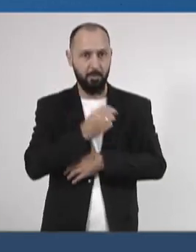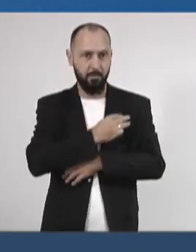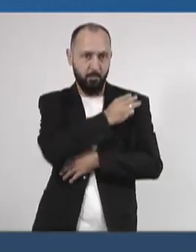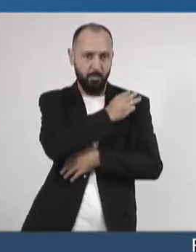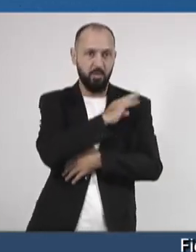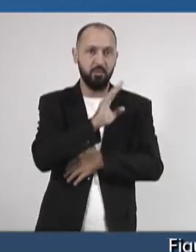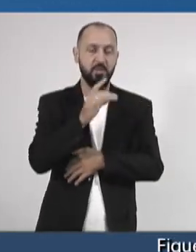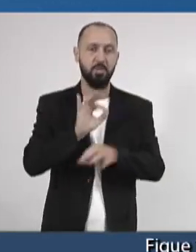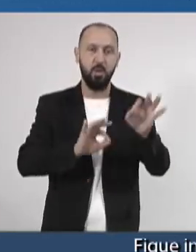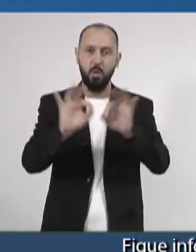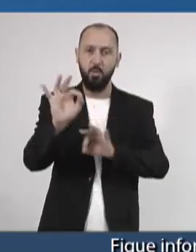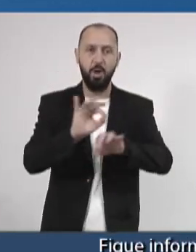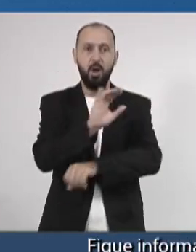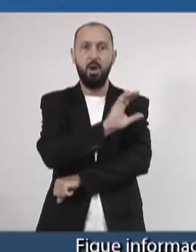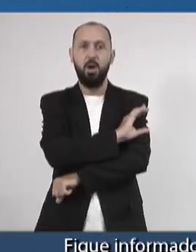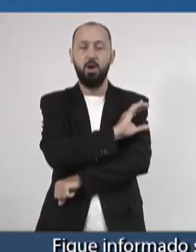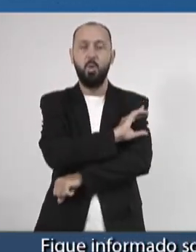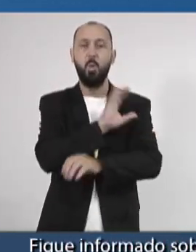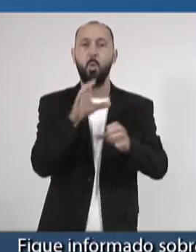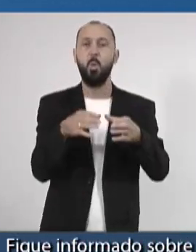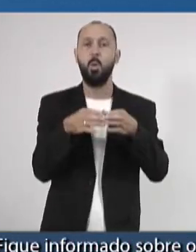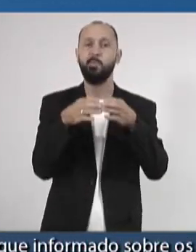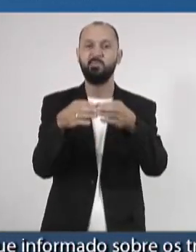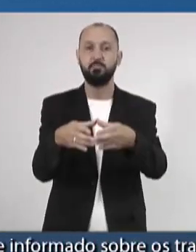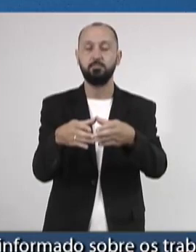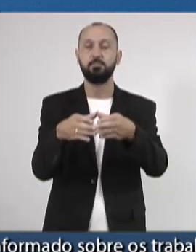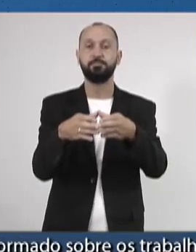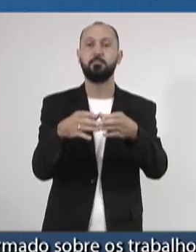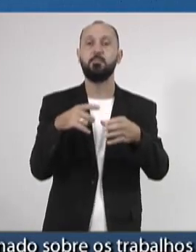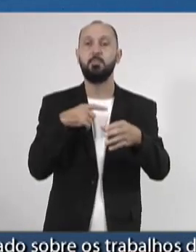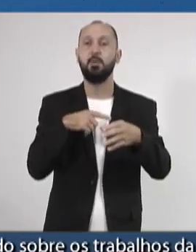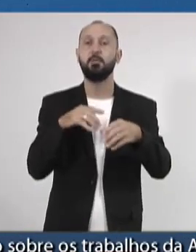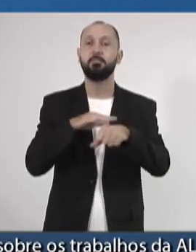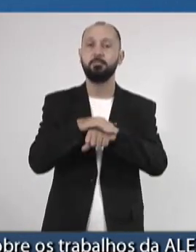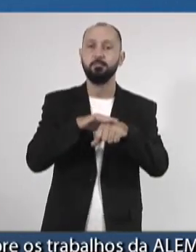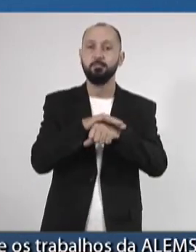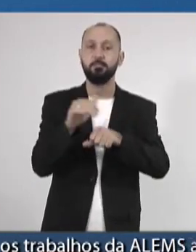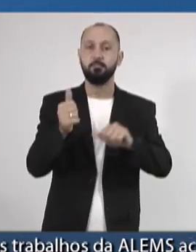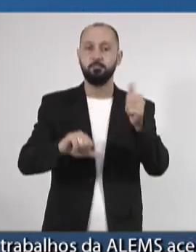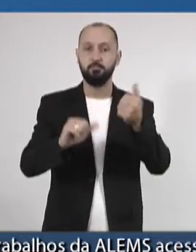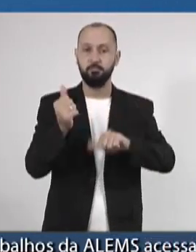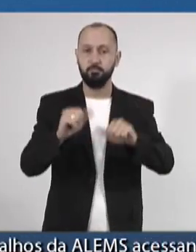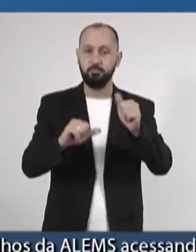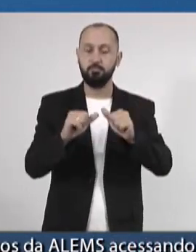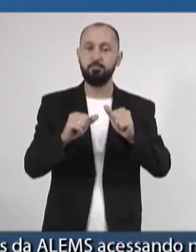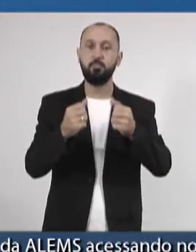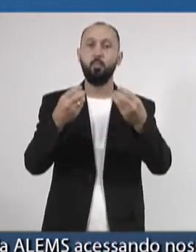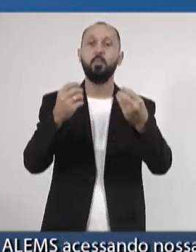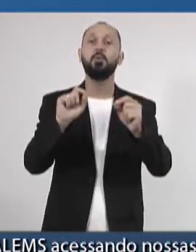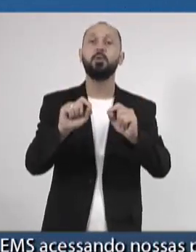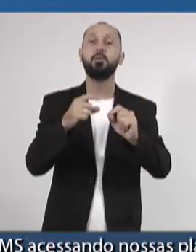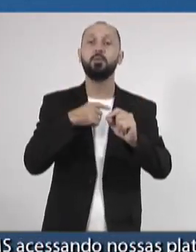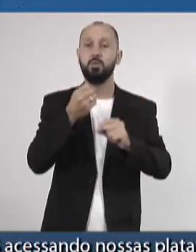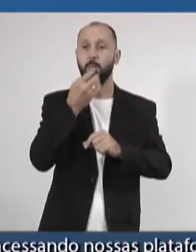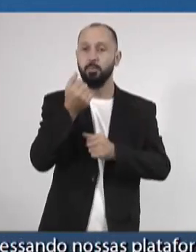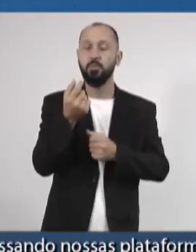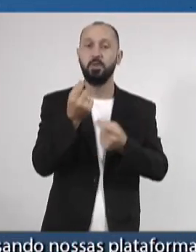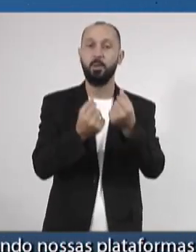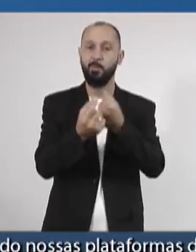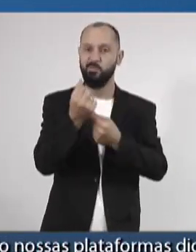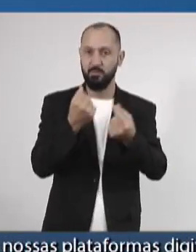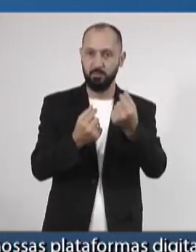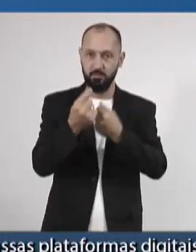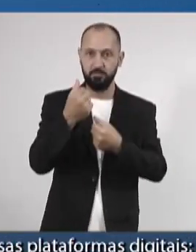uma coordenação, uma comissão que trata de analisar os aspectos positivos e